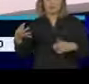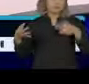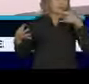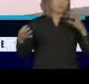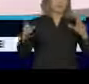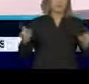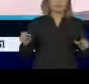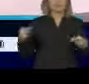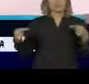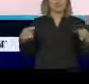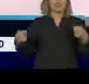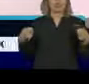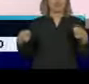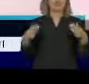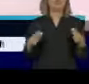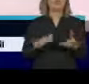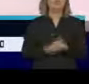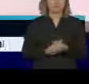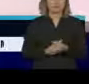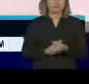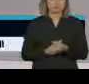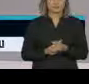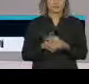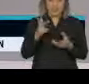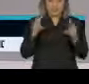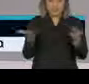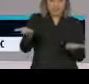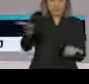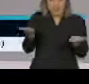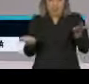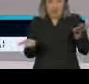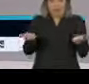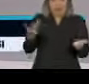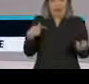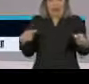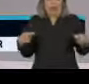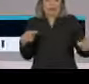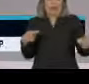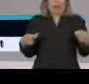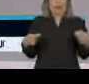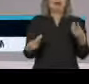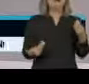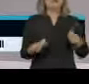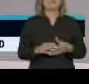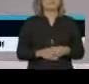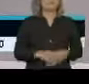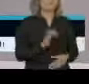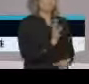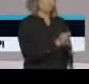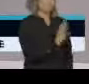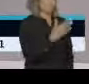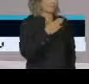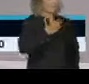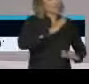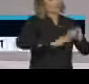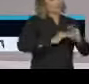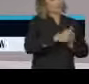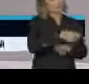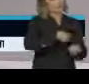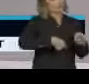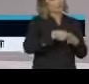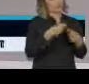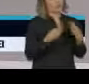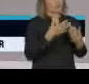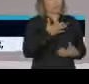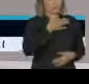praticamente um equilibrista. Isso. Qual é a questão principal e a minha contribuição aqui como economista nessa questão